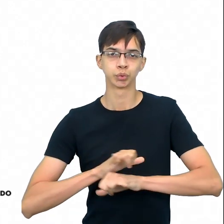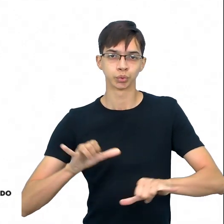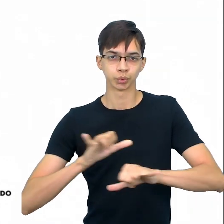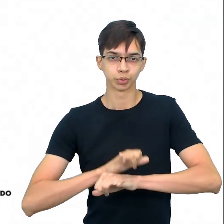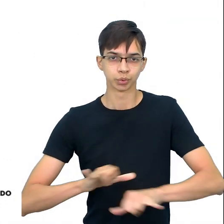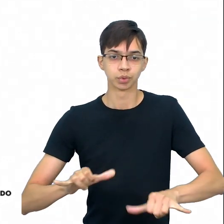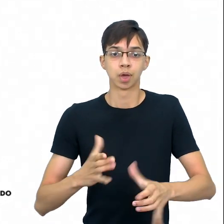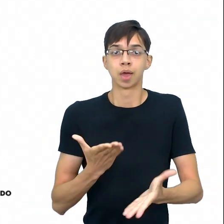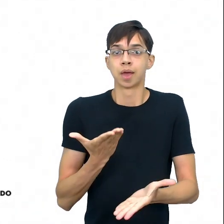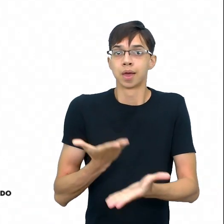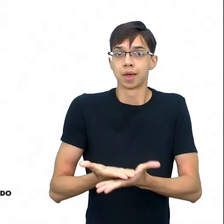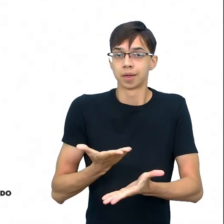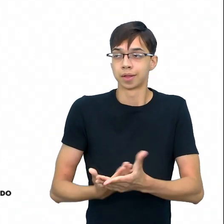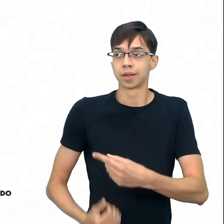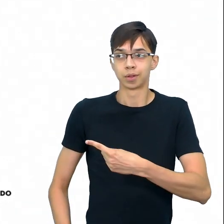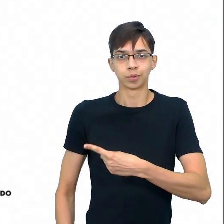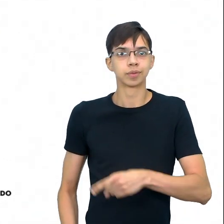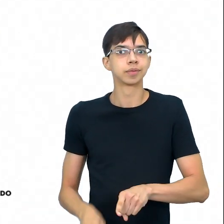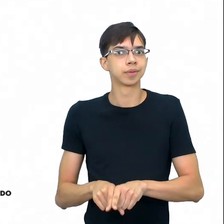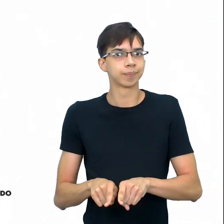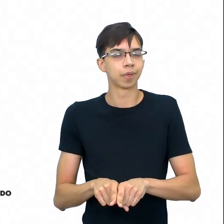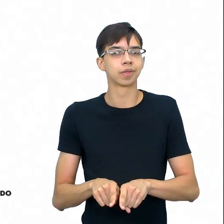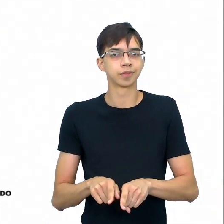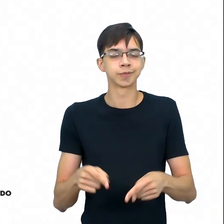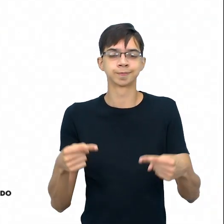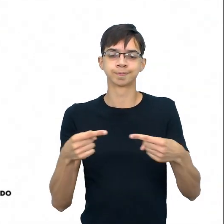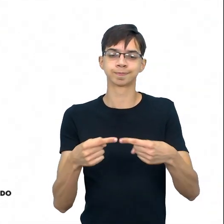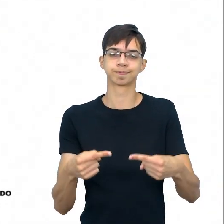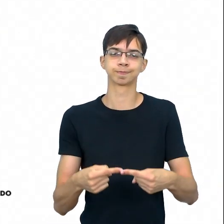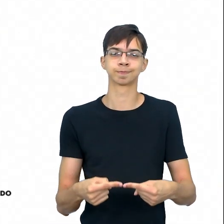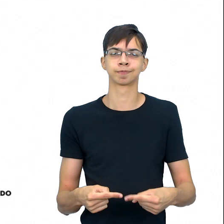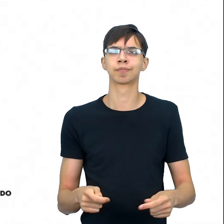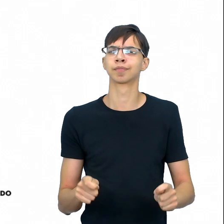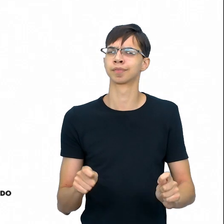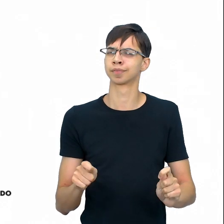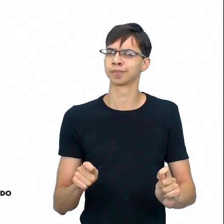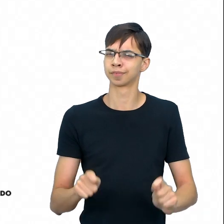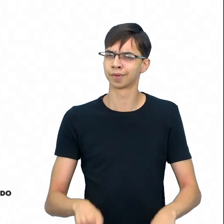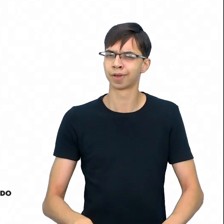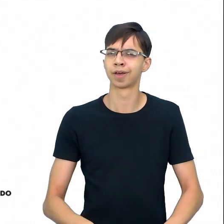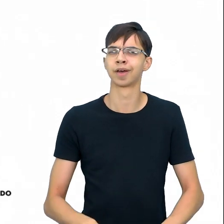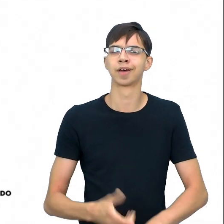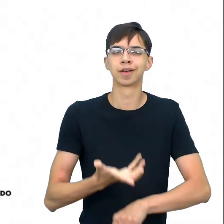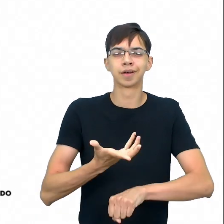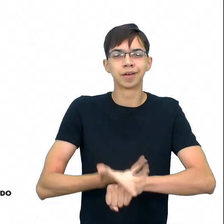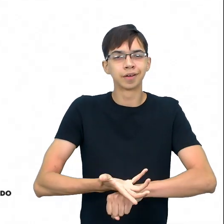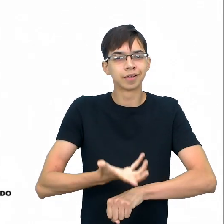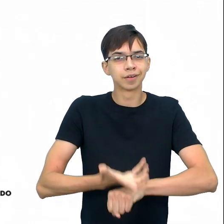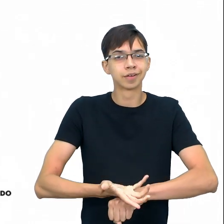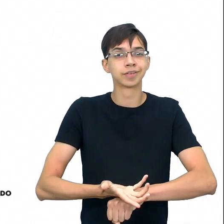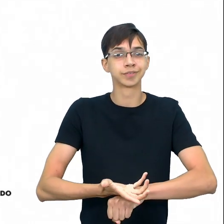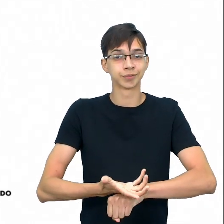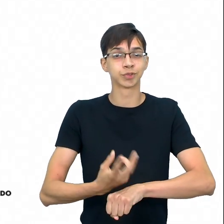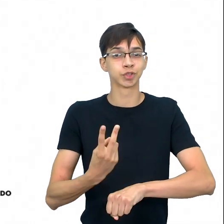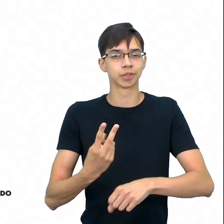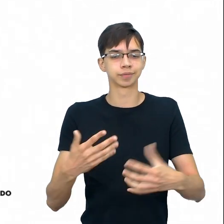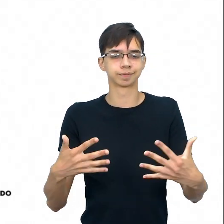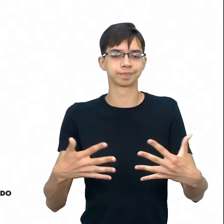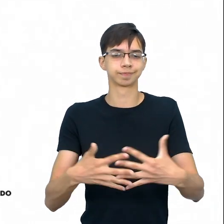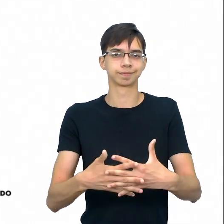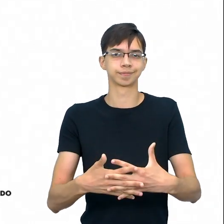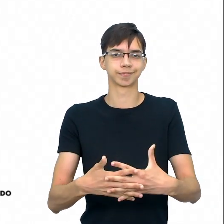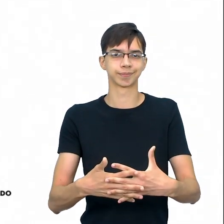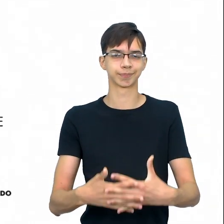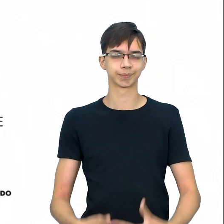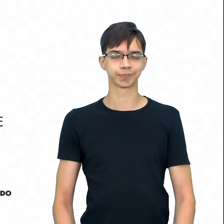nesse movimento do Jigsaw que ela sugeriu, né? Fazendo aí uma abordagem interdisciplinar. E ainda seguindo no outro